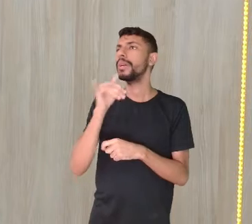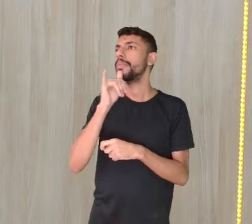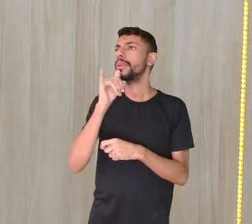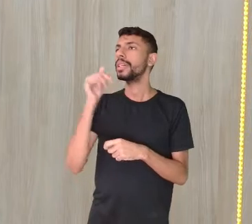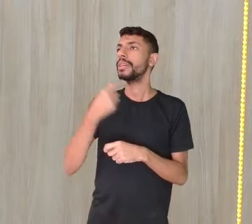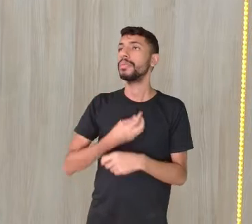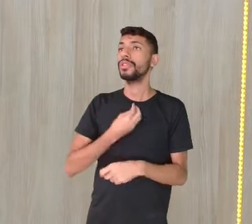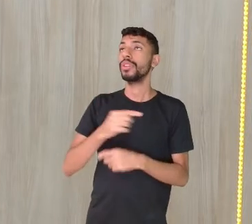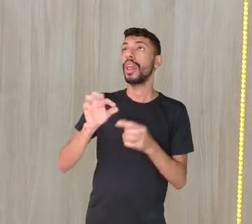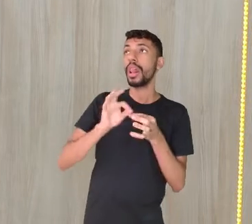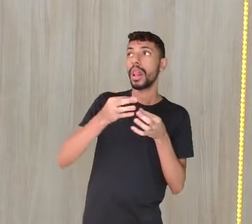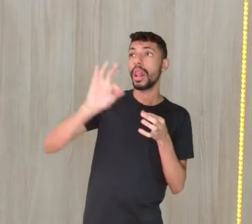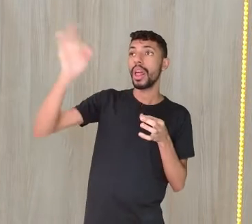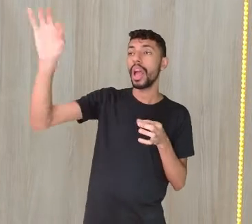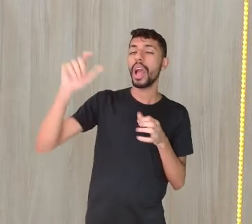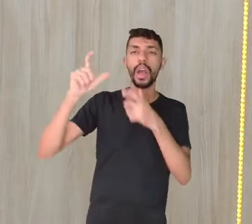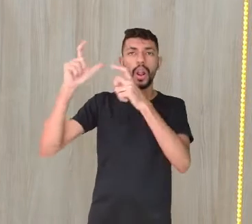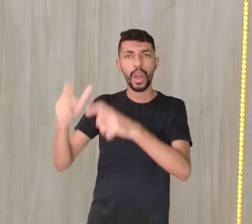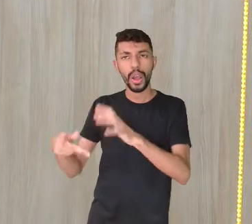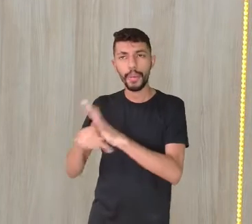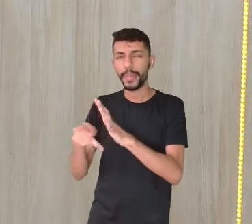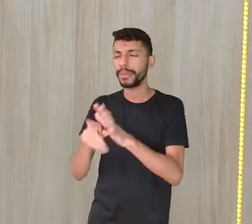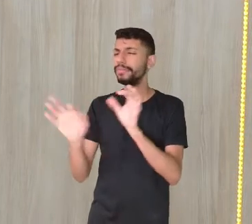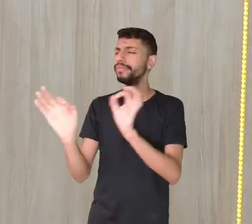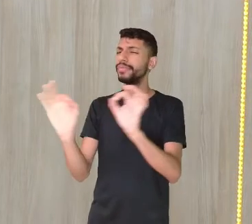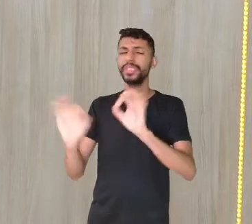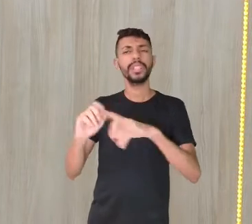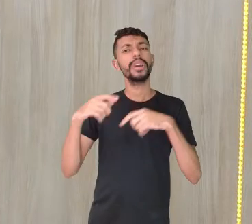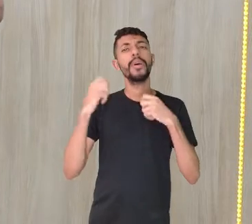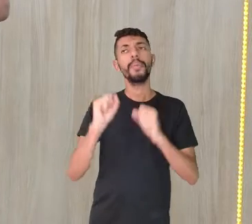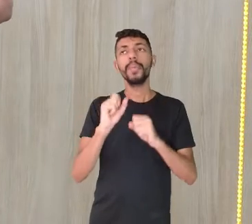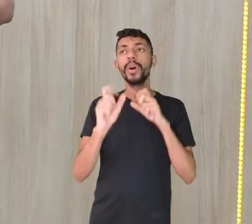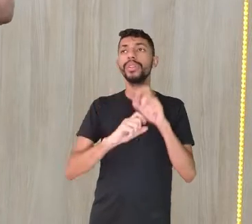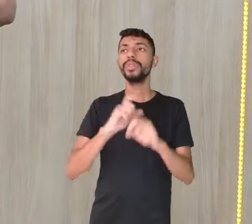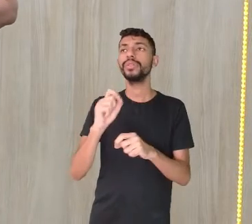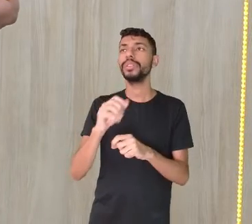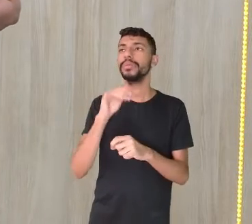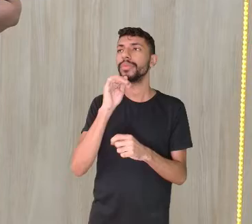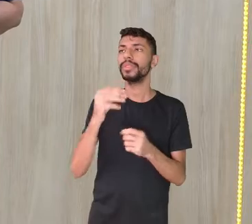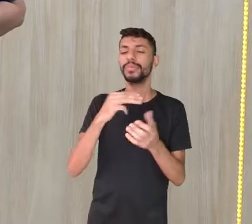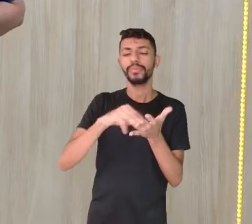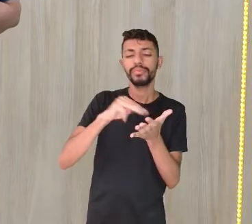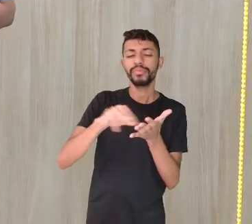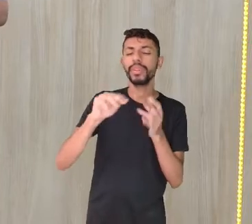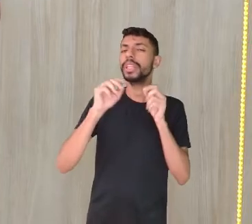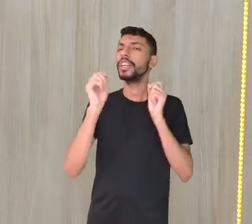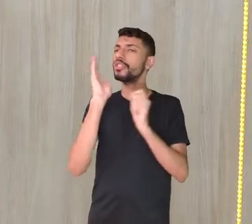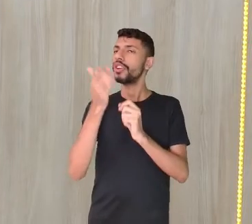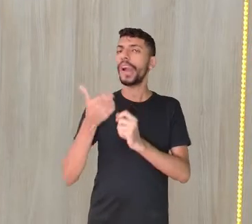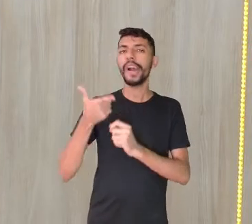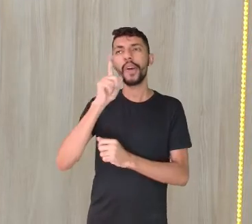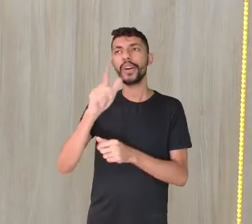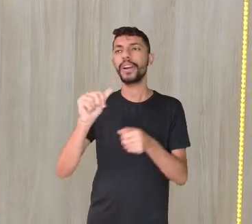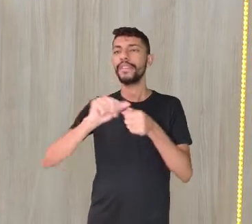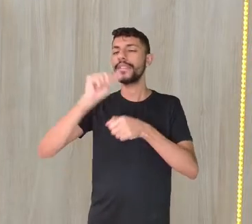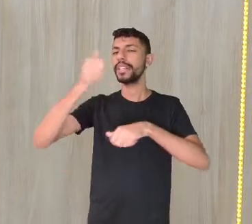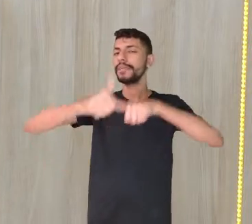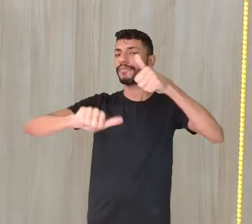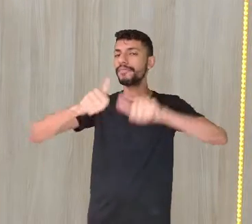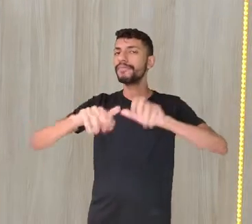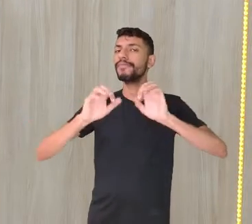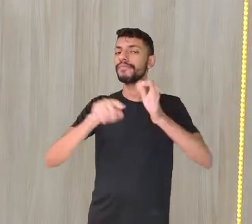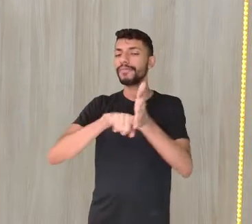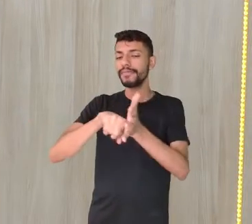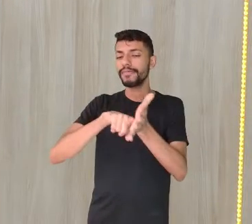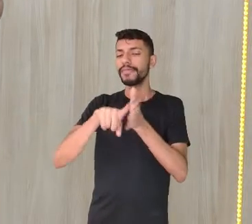lá nesse local, nesse laboratório, para fazer. Ele pode dar o comando e eles conseguem fazer essa análise. Outra